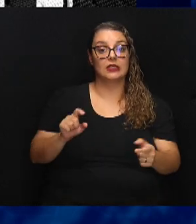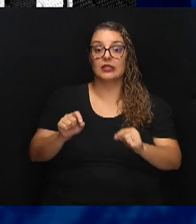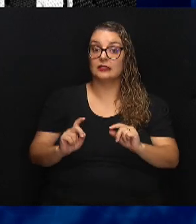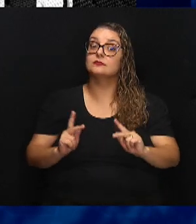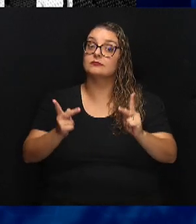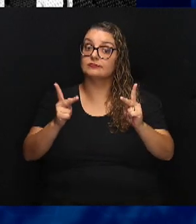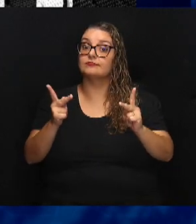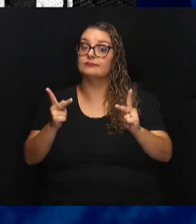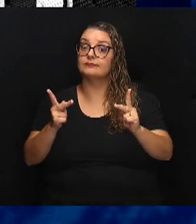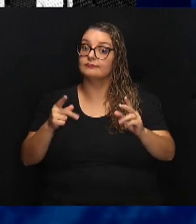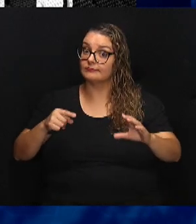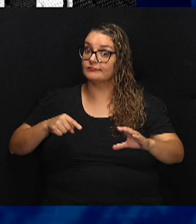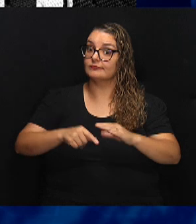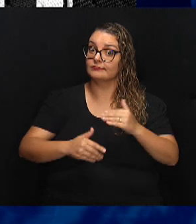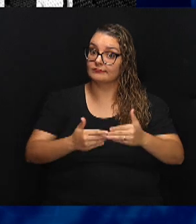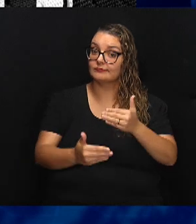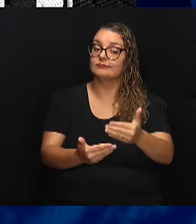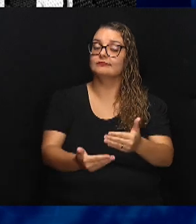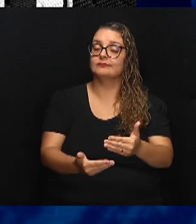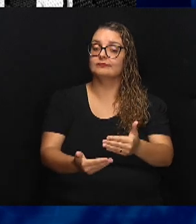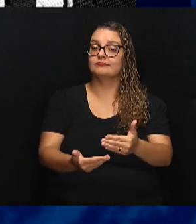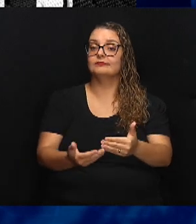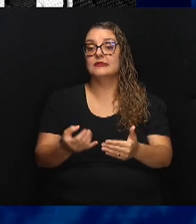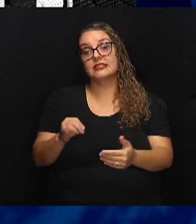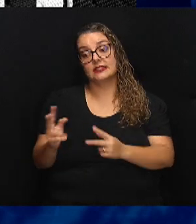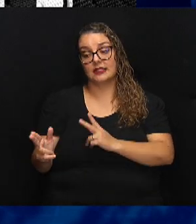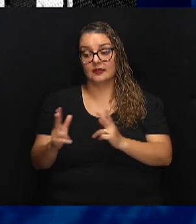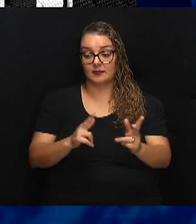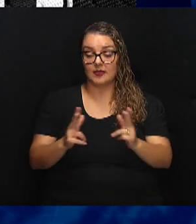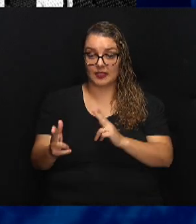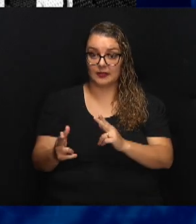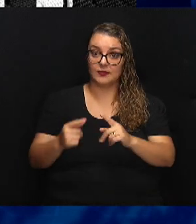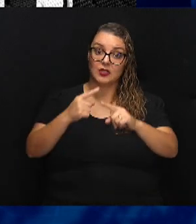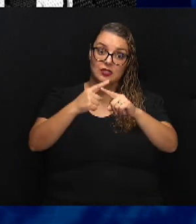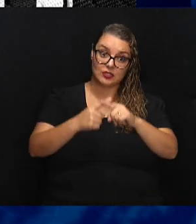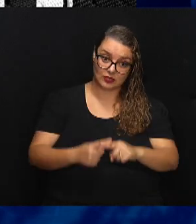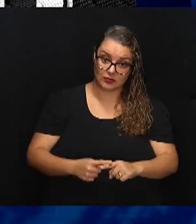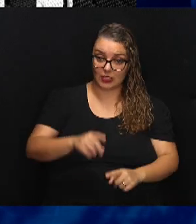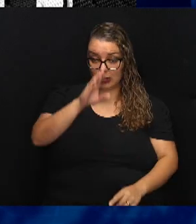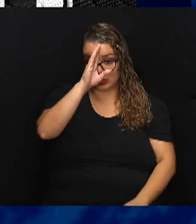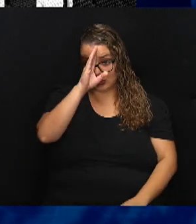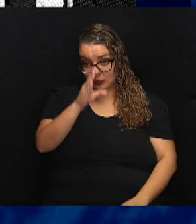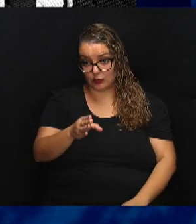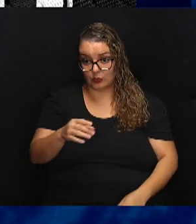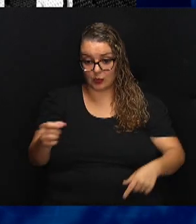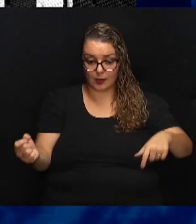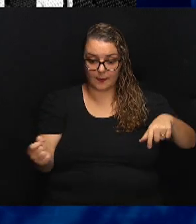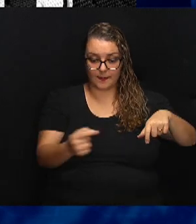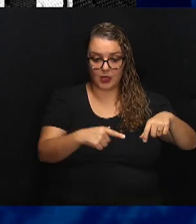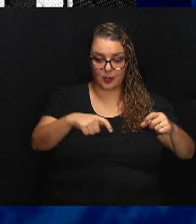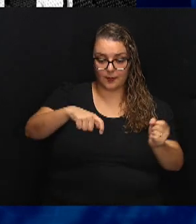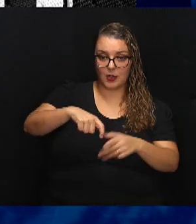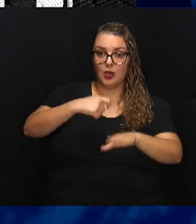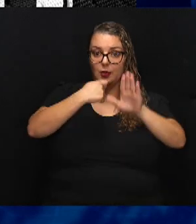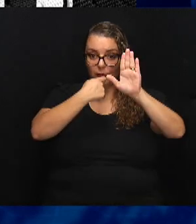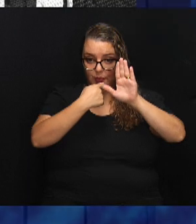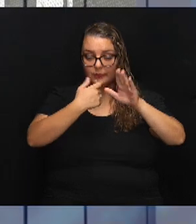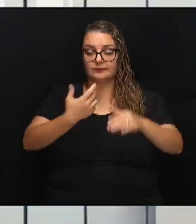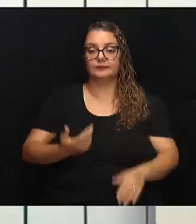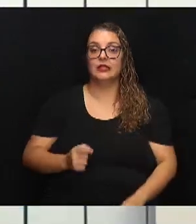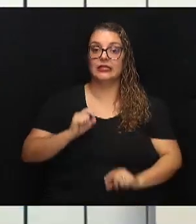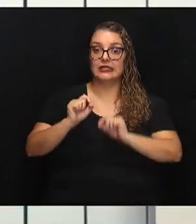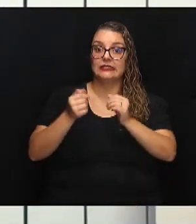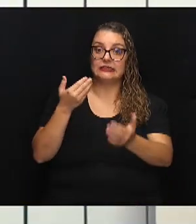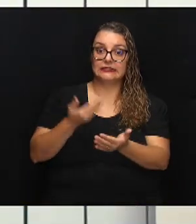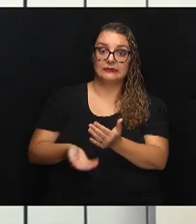vencer, avança de fase. Se der empate, a disputa vai direto para os pênaltis e quem perder